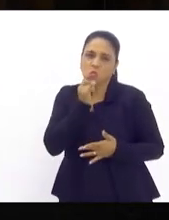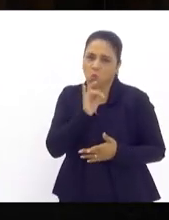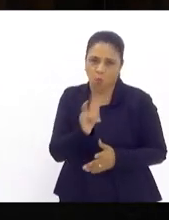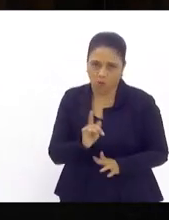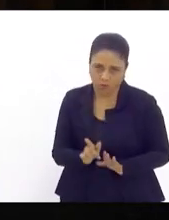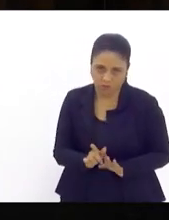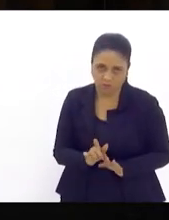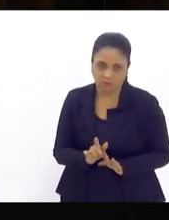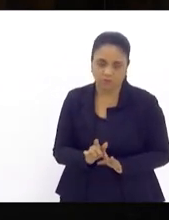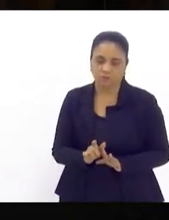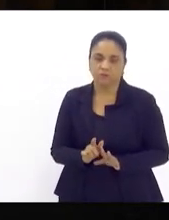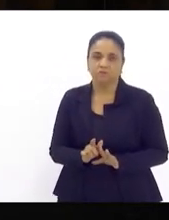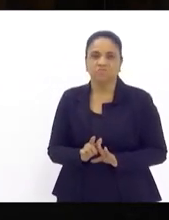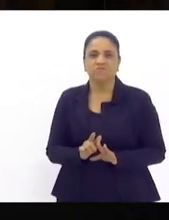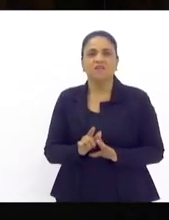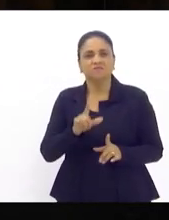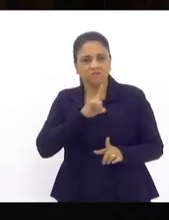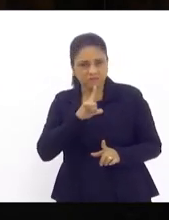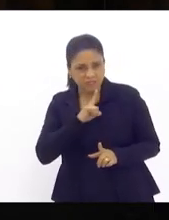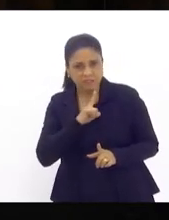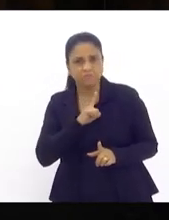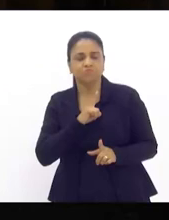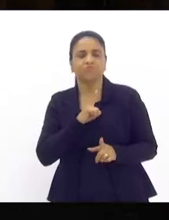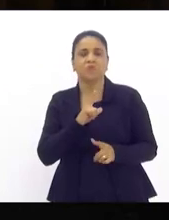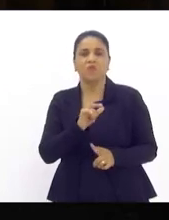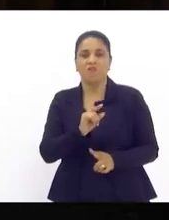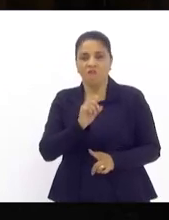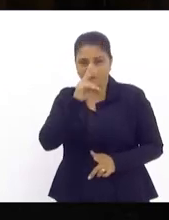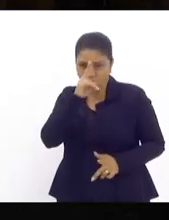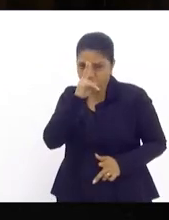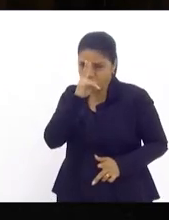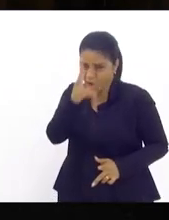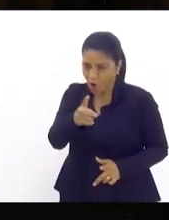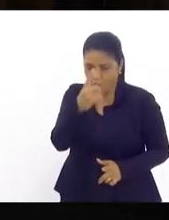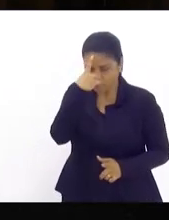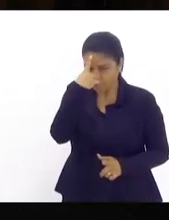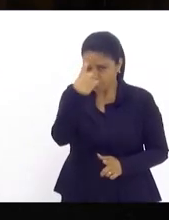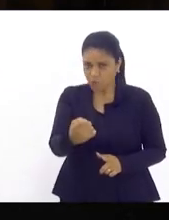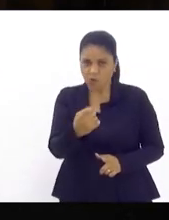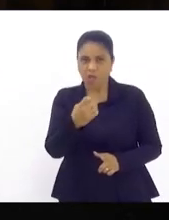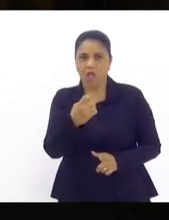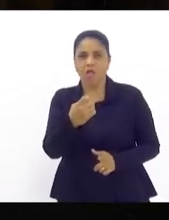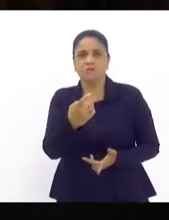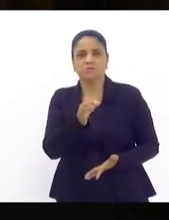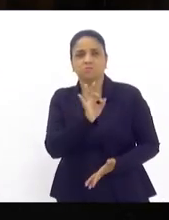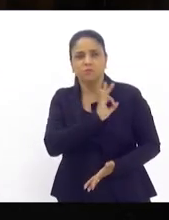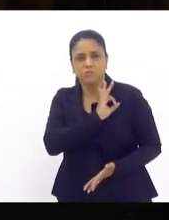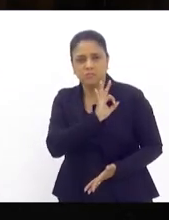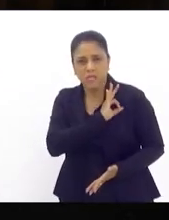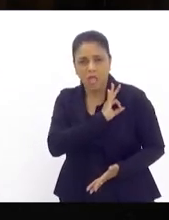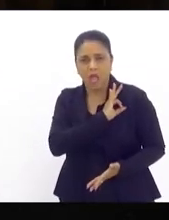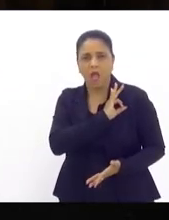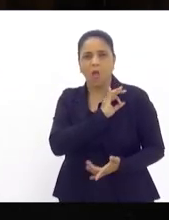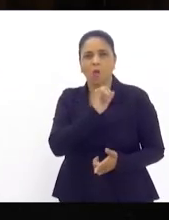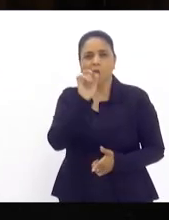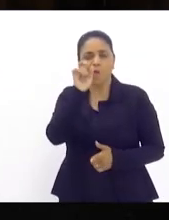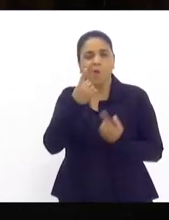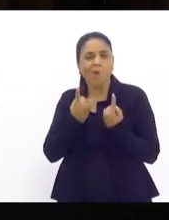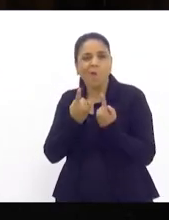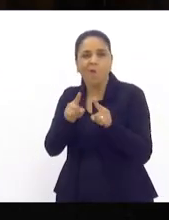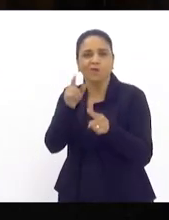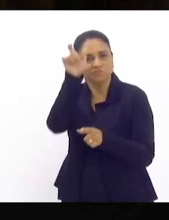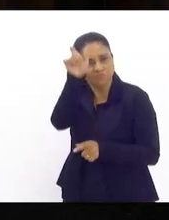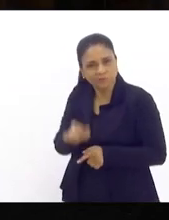forte violência policial que mira nos corpos negros as suas ações. Nós ainda